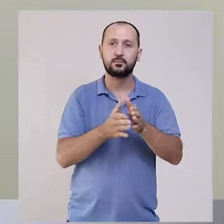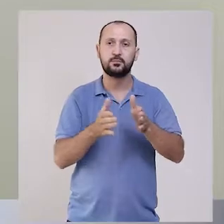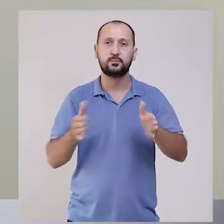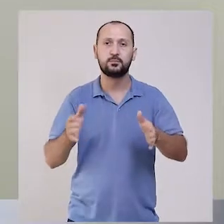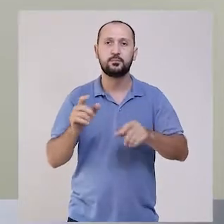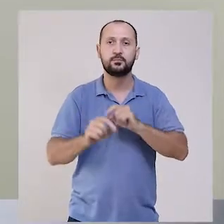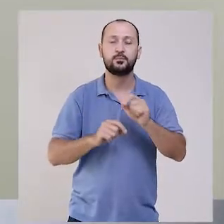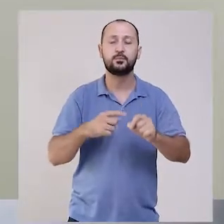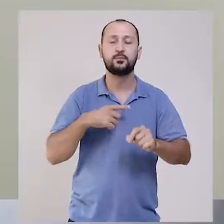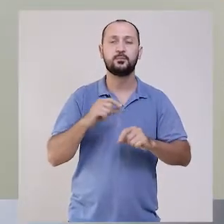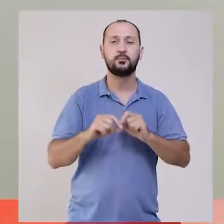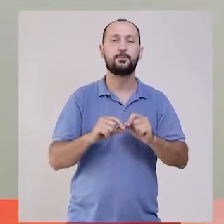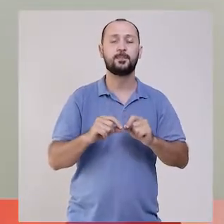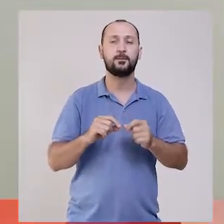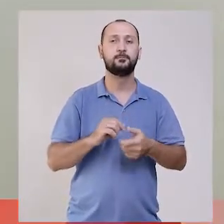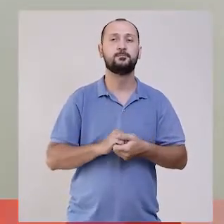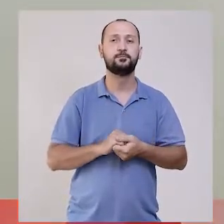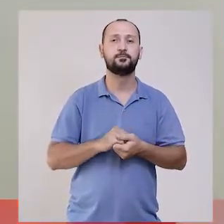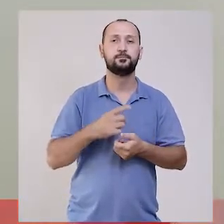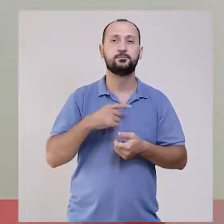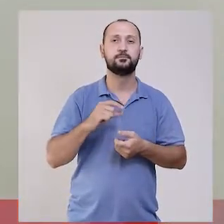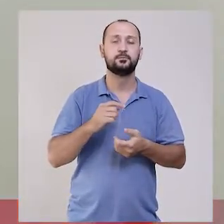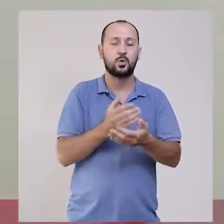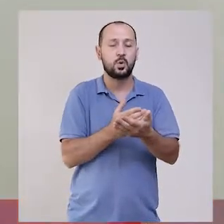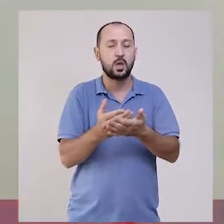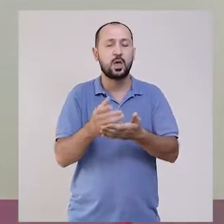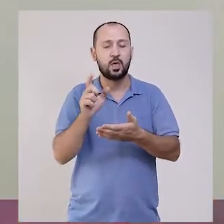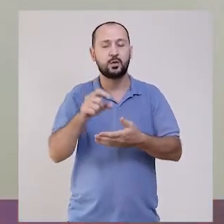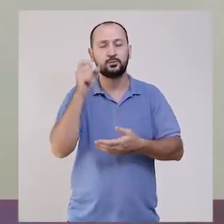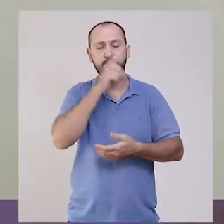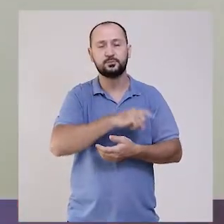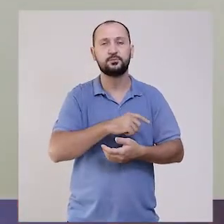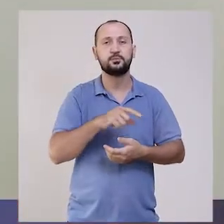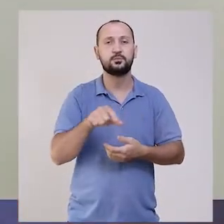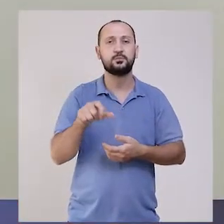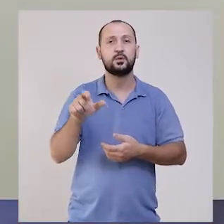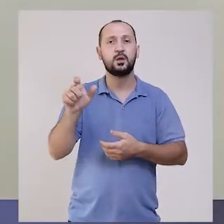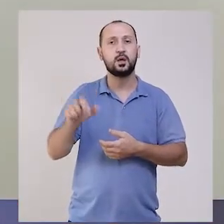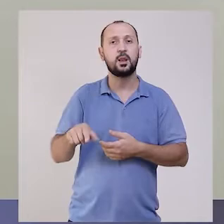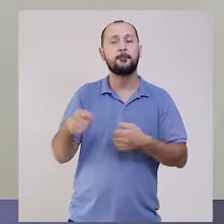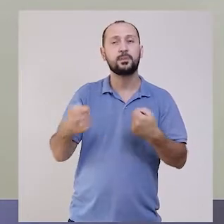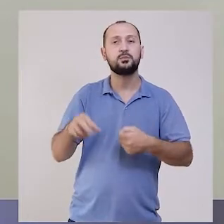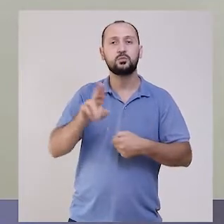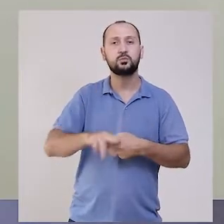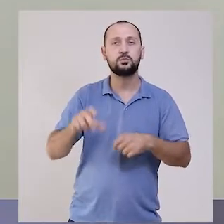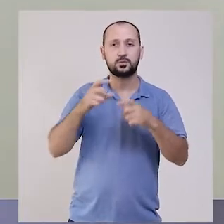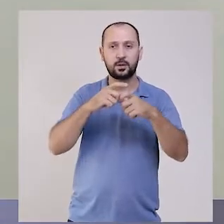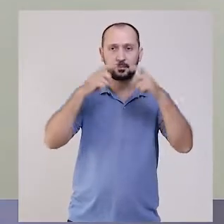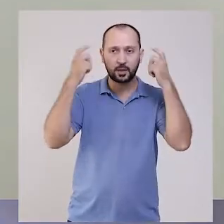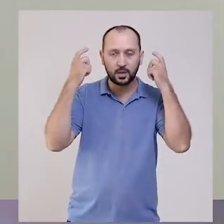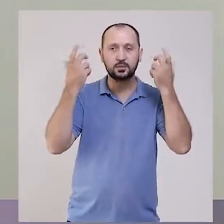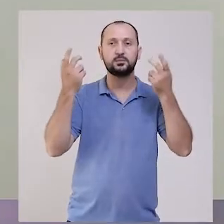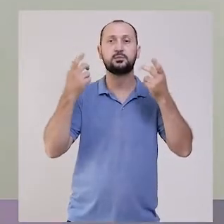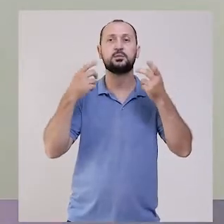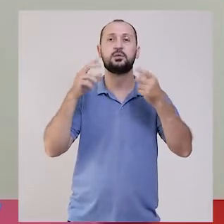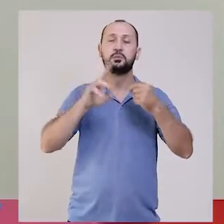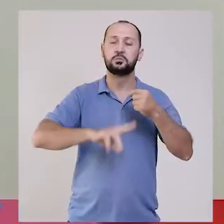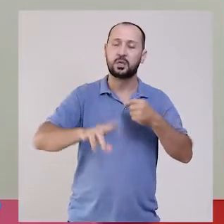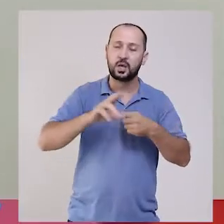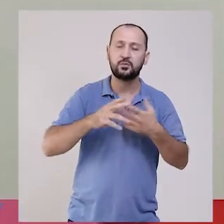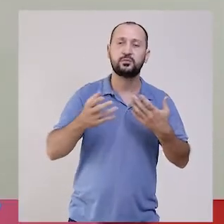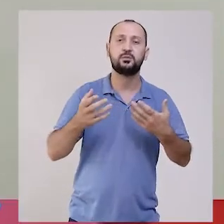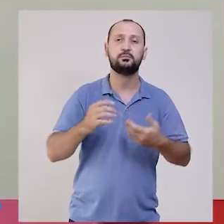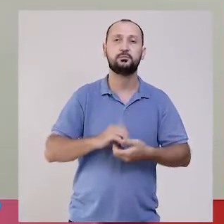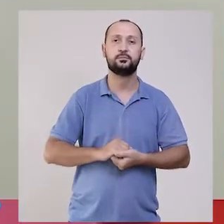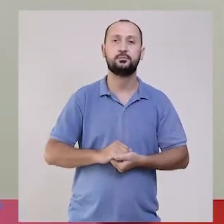foi o quê? Fazia máscara e vendia. E essa senhora tinha essa pandemia. Ela fabricava a máscara, postava a máscara em casa